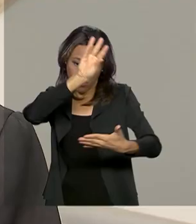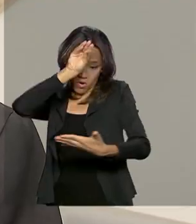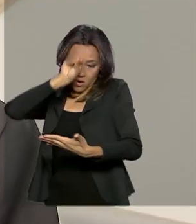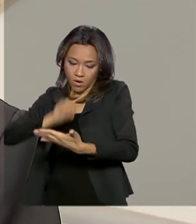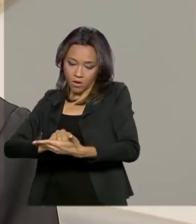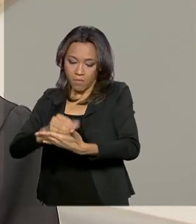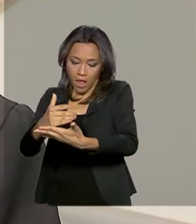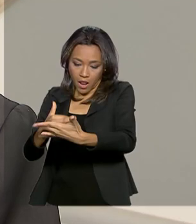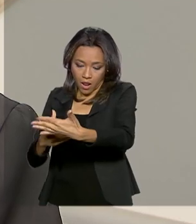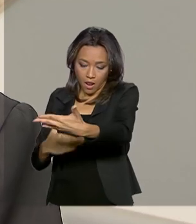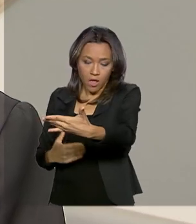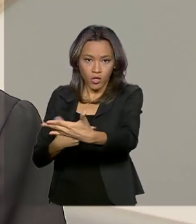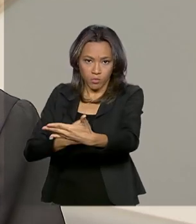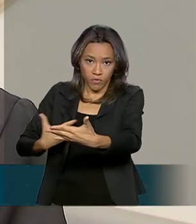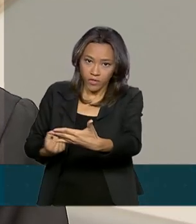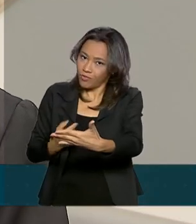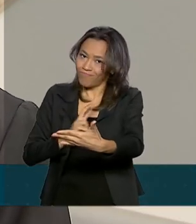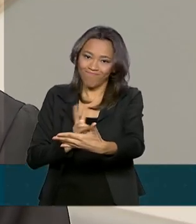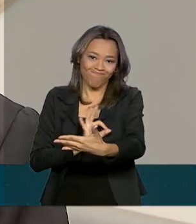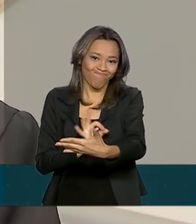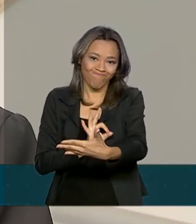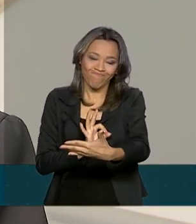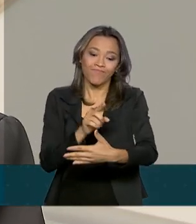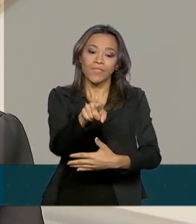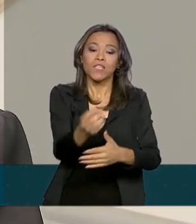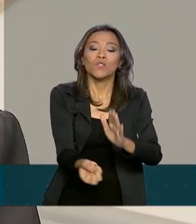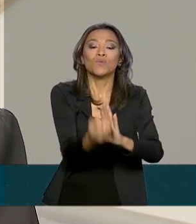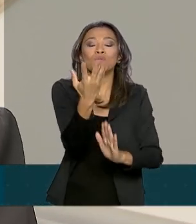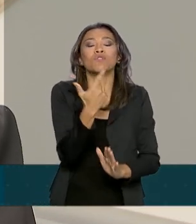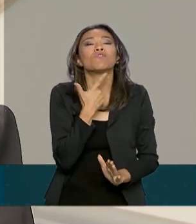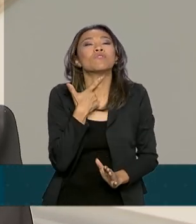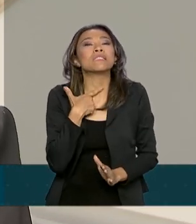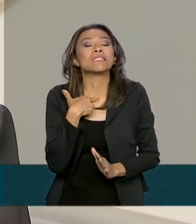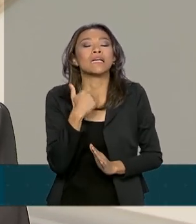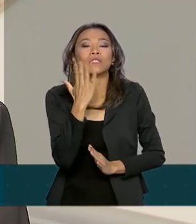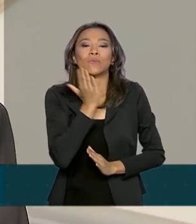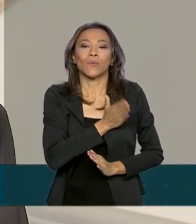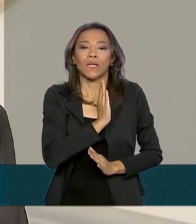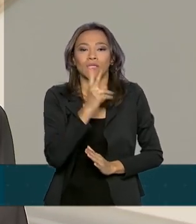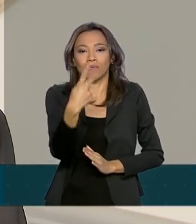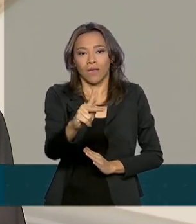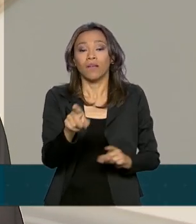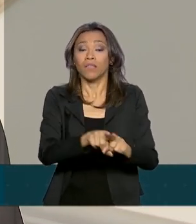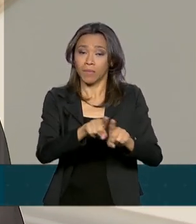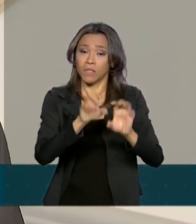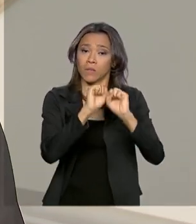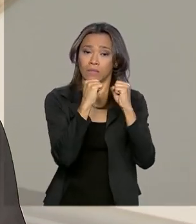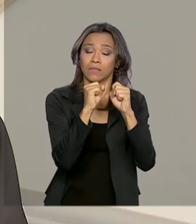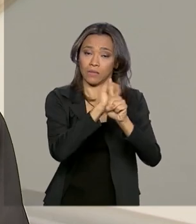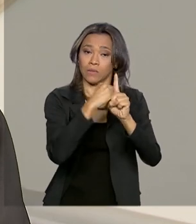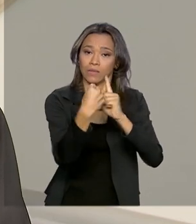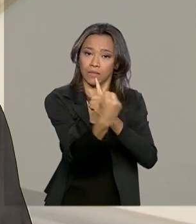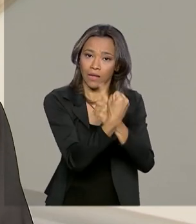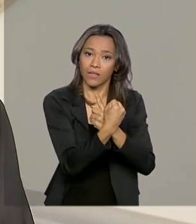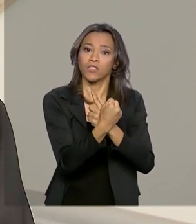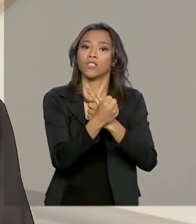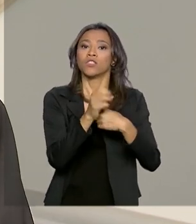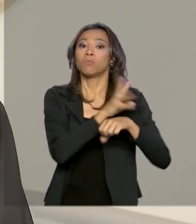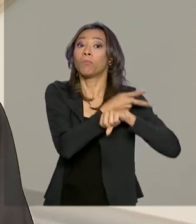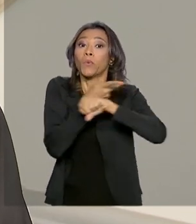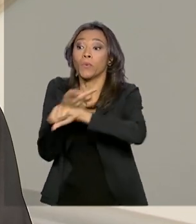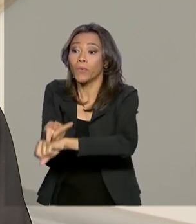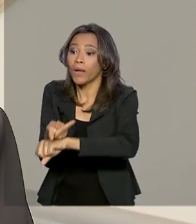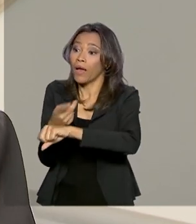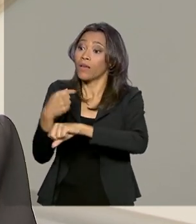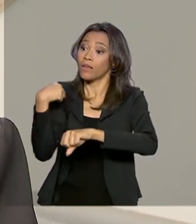2020. Nasceu dentro de meu coração e de toda a comunidade o desejo de corrermos atrás para que pudéssemos